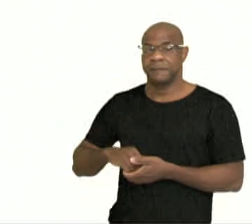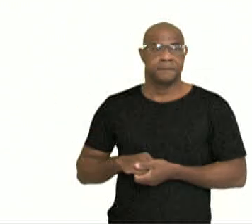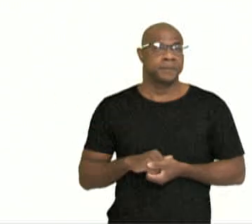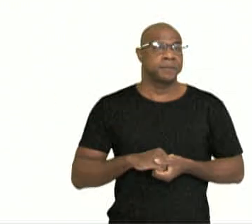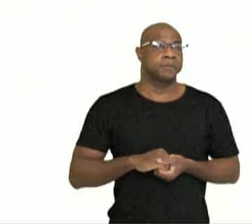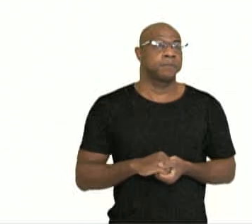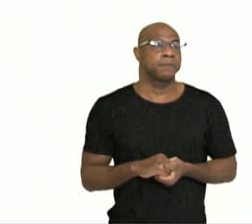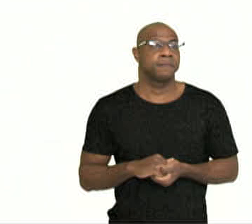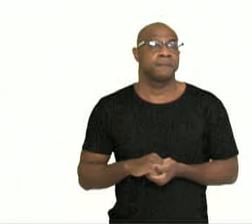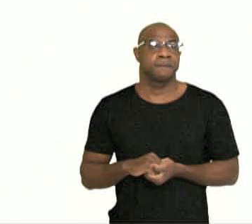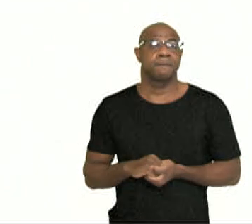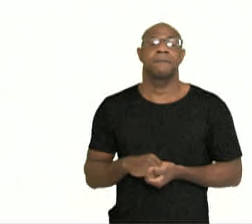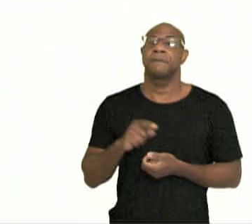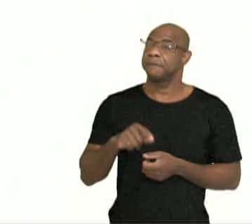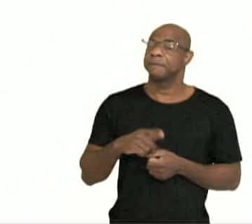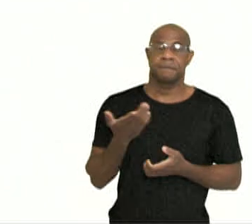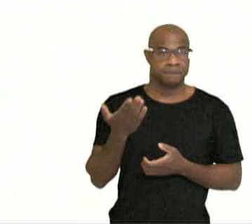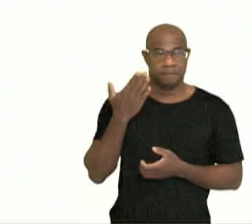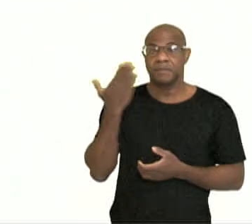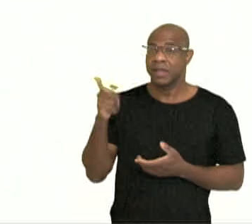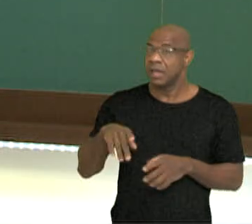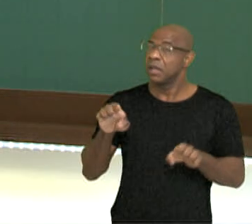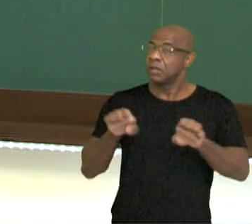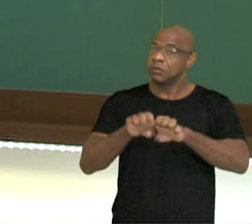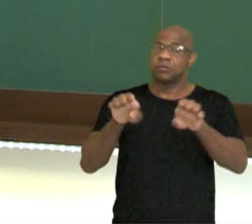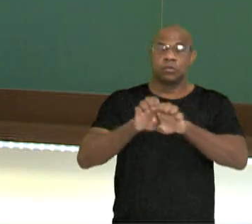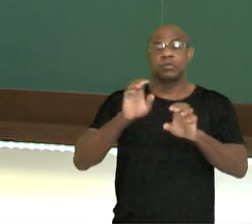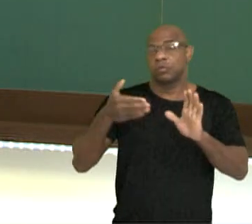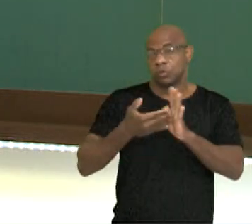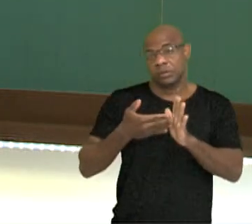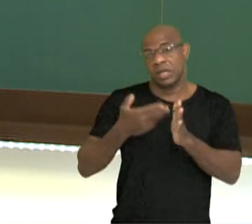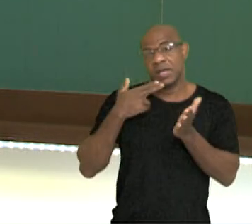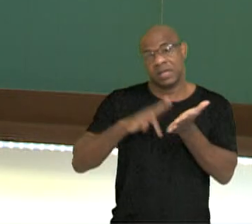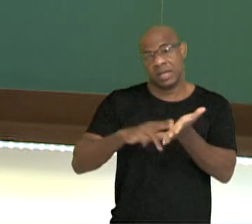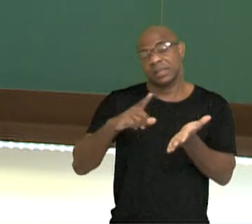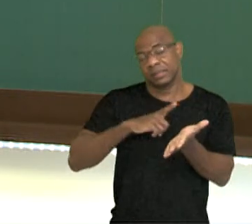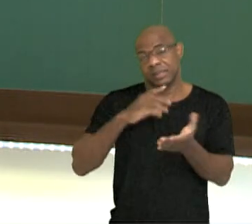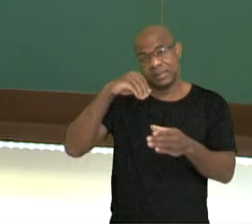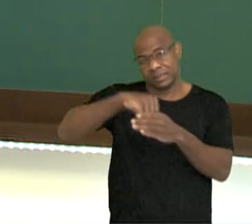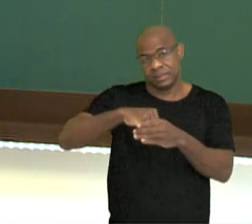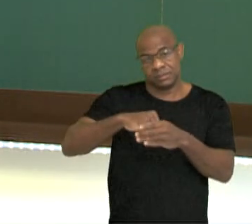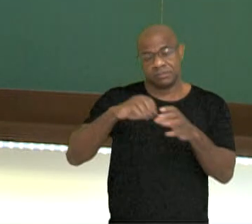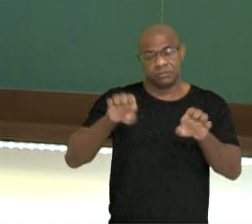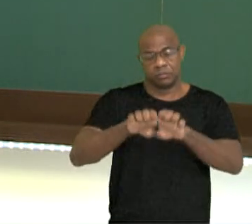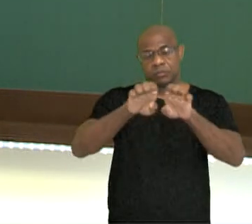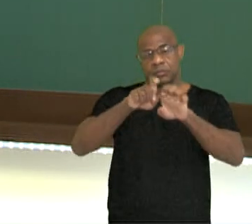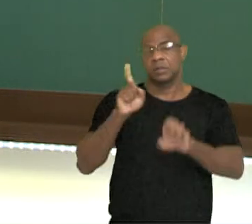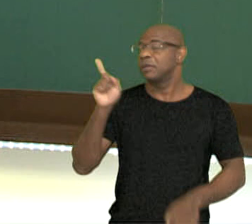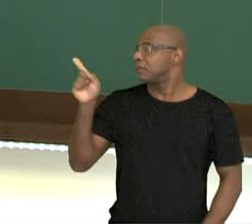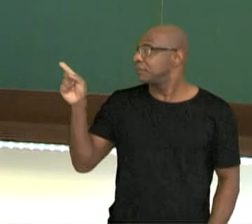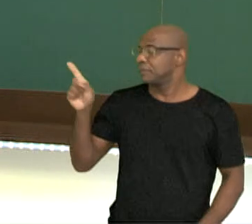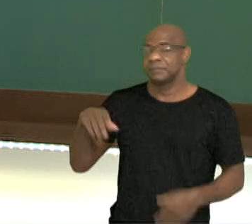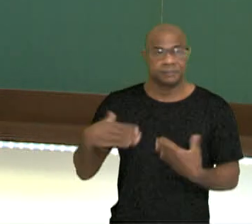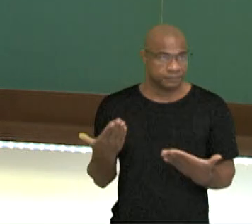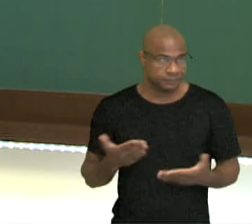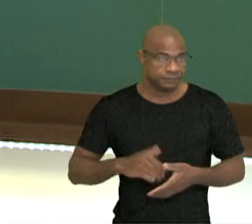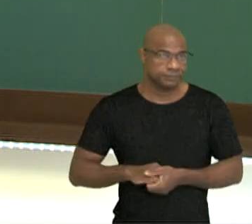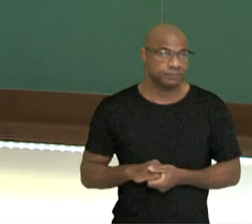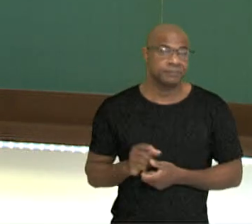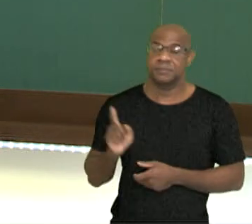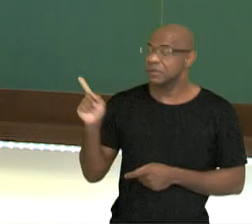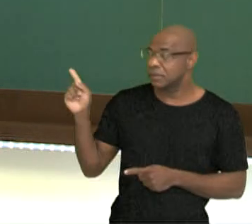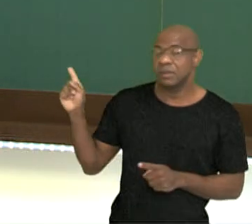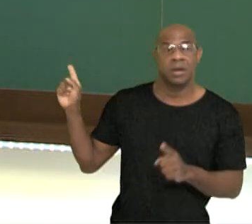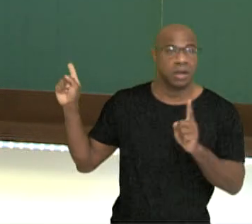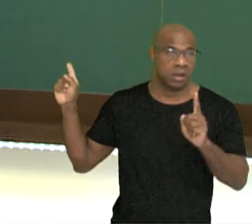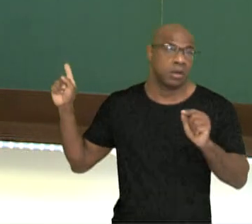ou a carta. É basicamente essa a estrutura de toda a carta, né? Como todo gênero do discurso, isso é relativamente